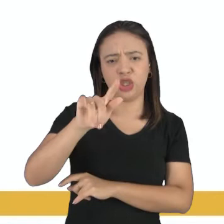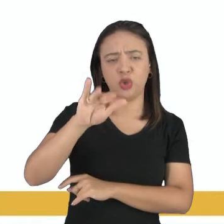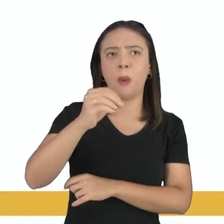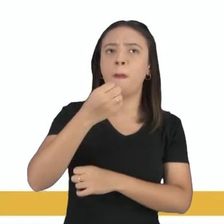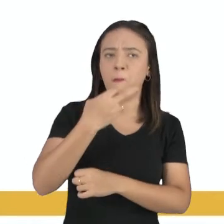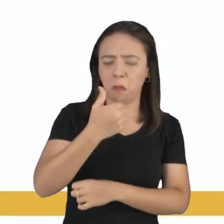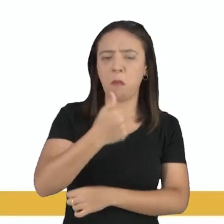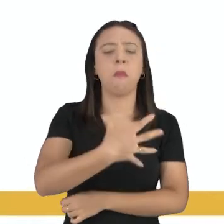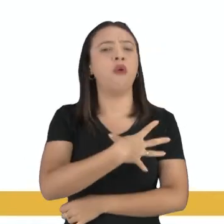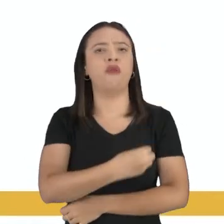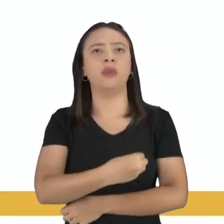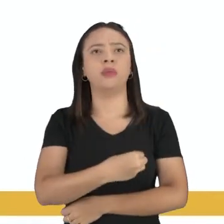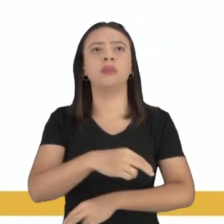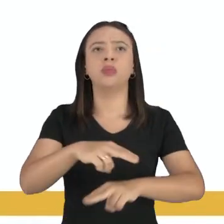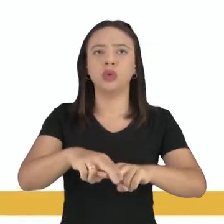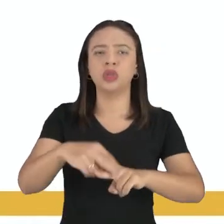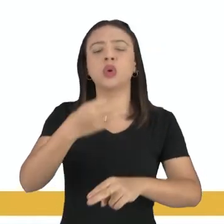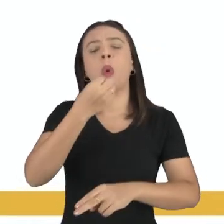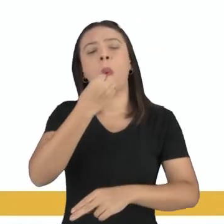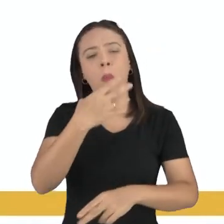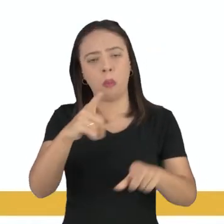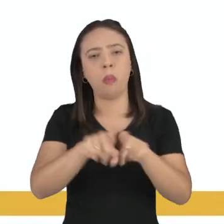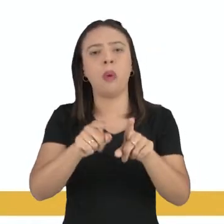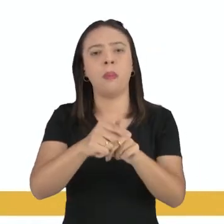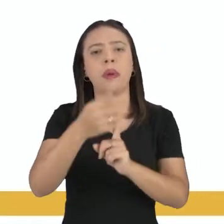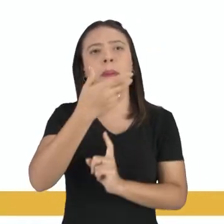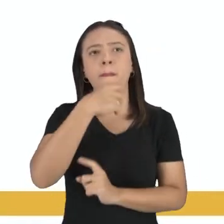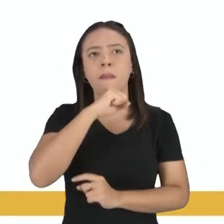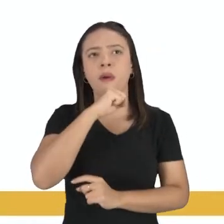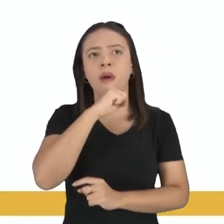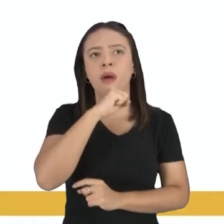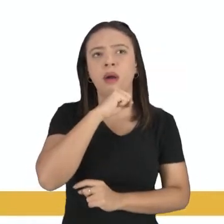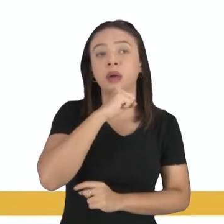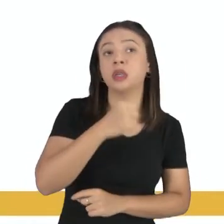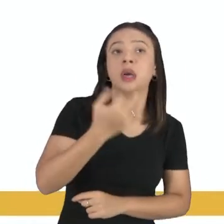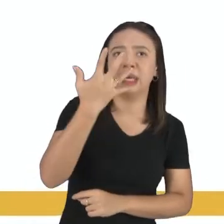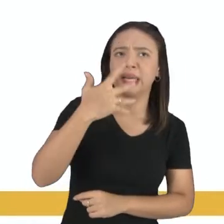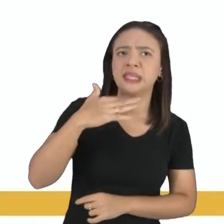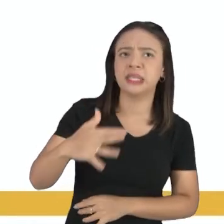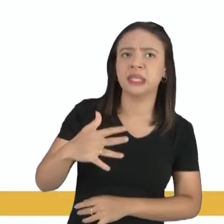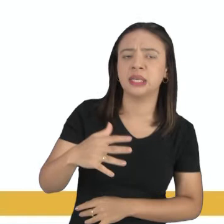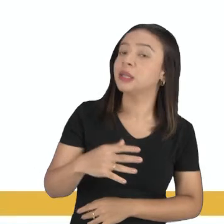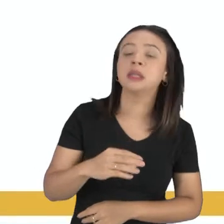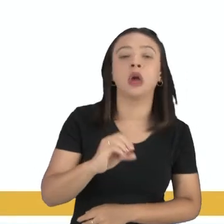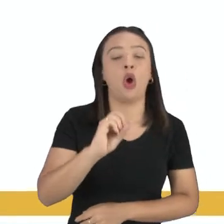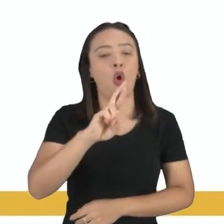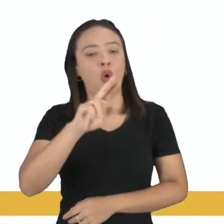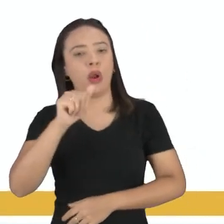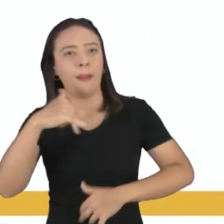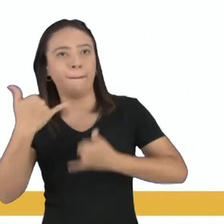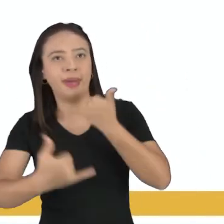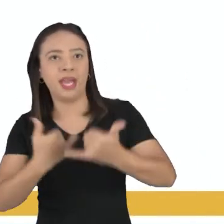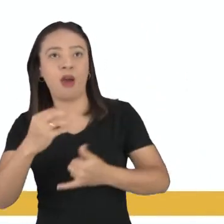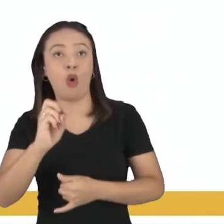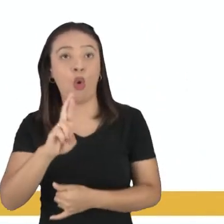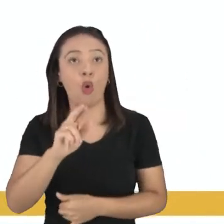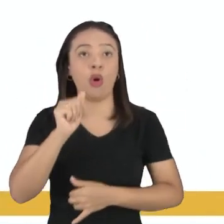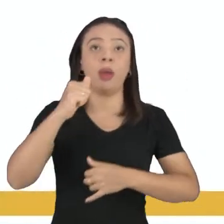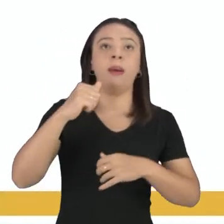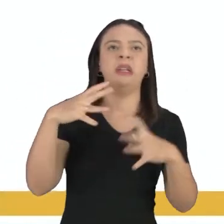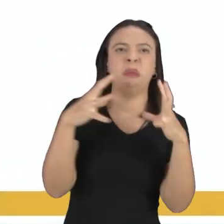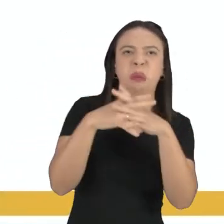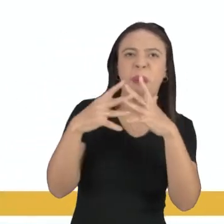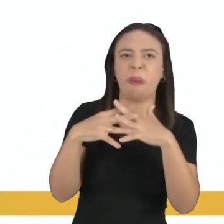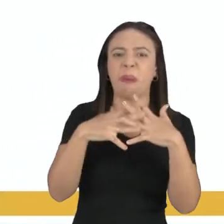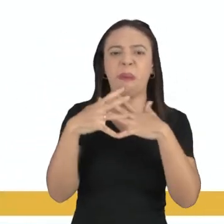pai. Os meninos ora brigavam, ora brincavam. Jaime trabalha depressa, contudo produz